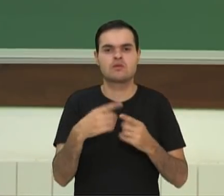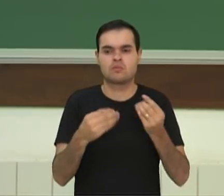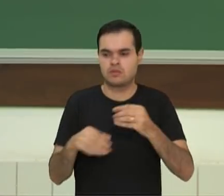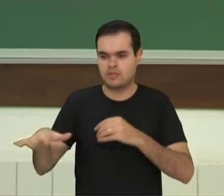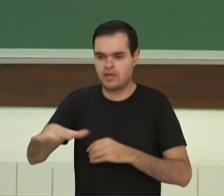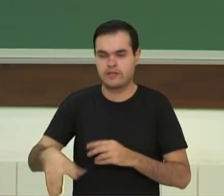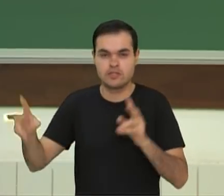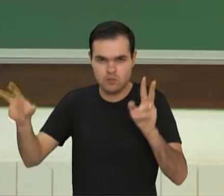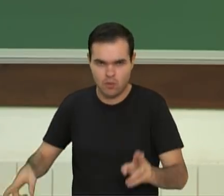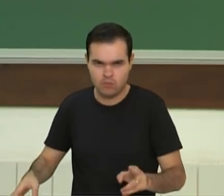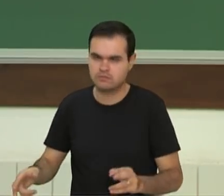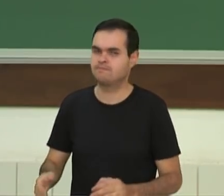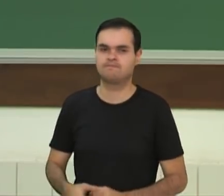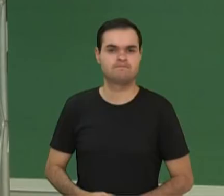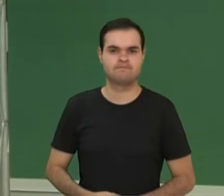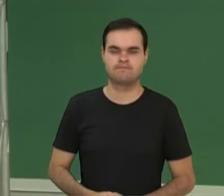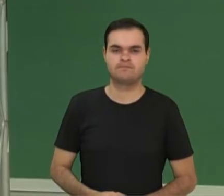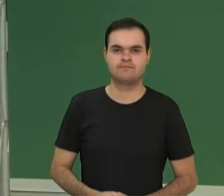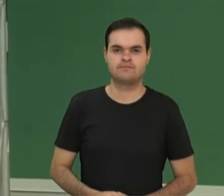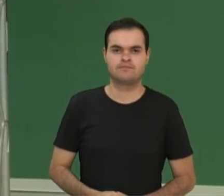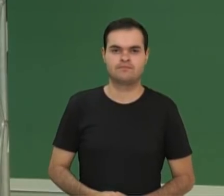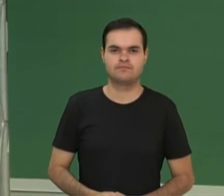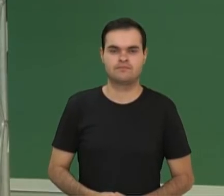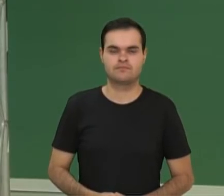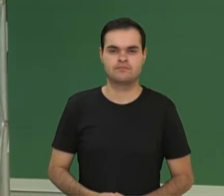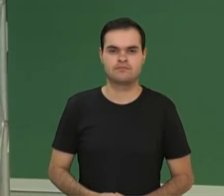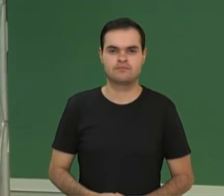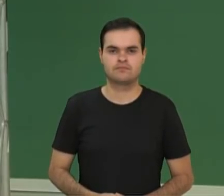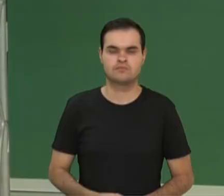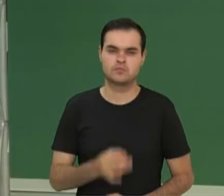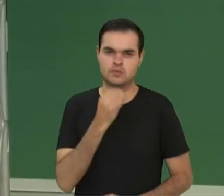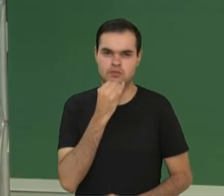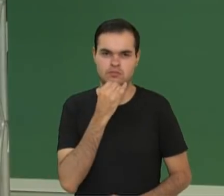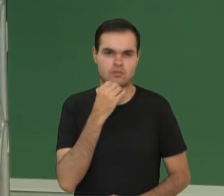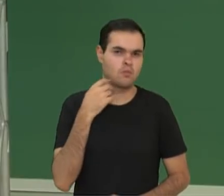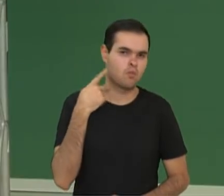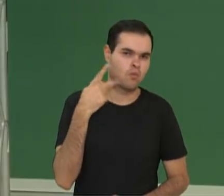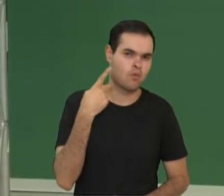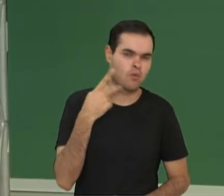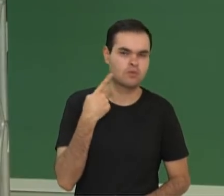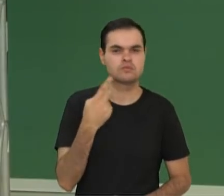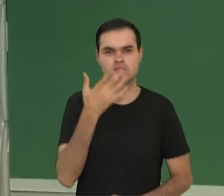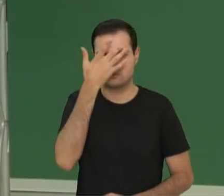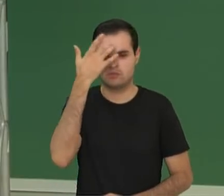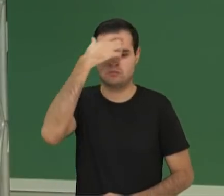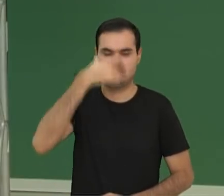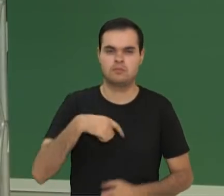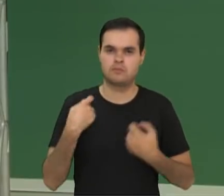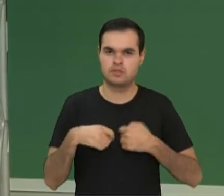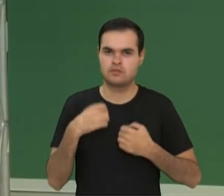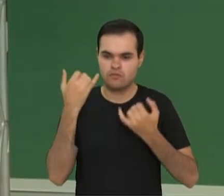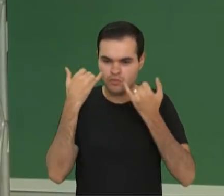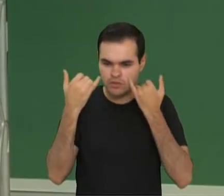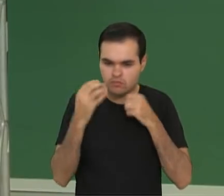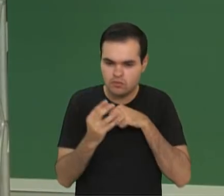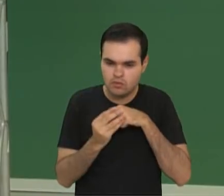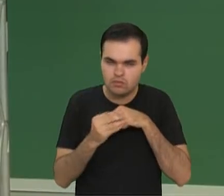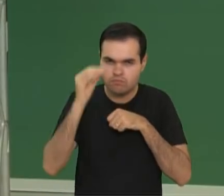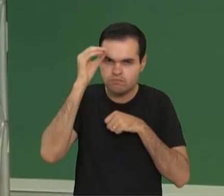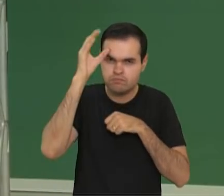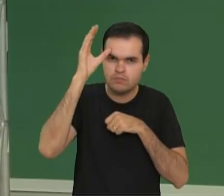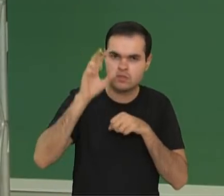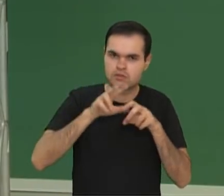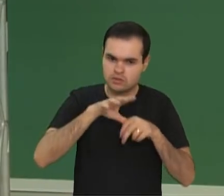área. Mesma coisa, se for um artigo de política. A pessoa ela tem que ter uma formação, um certo